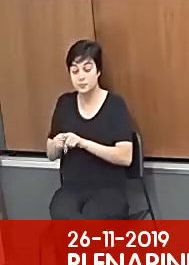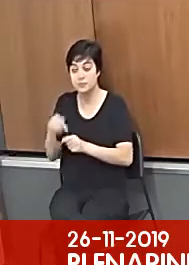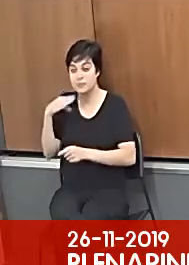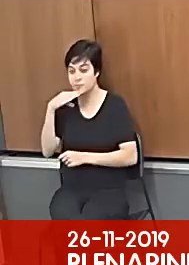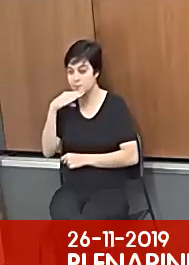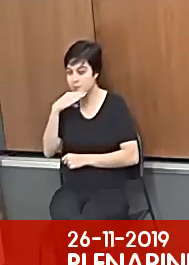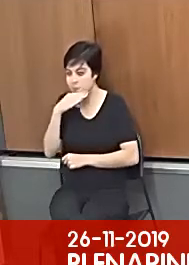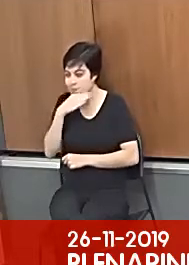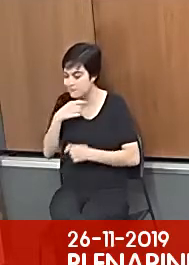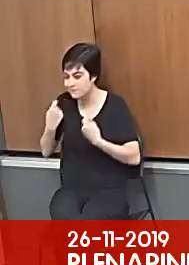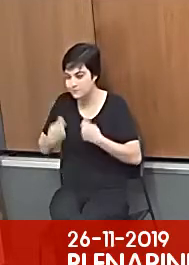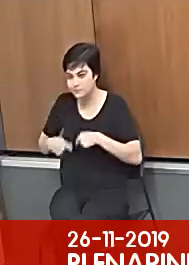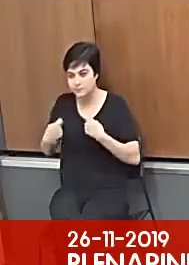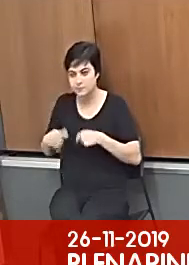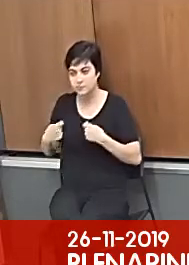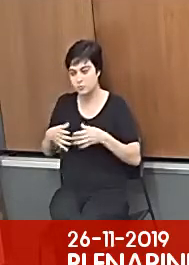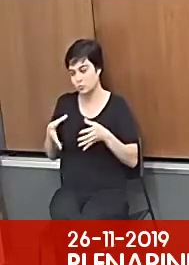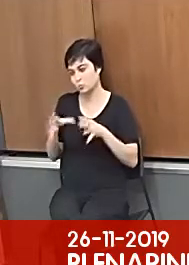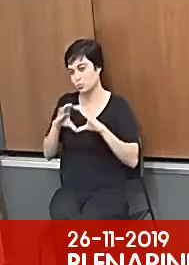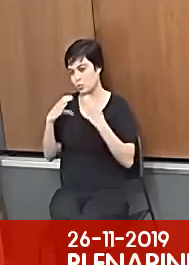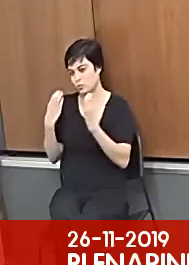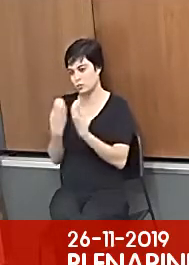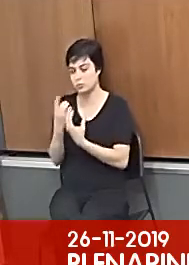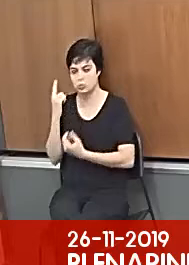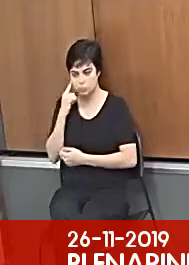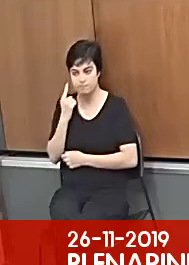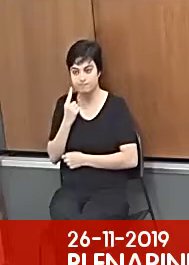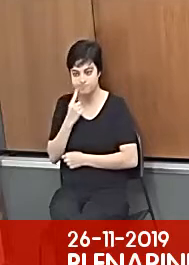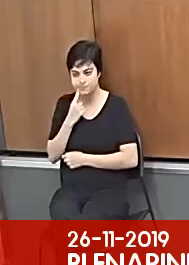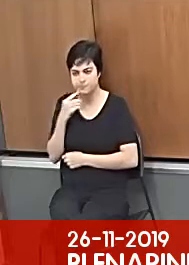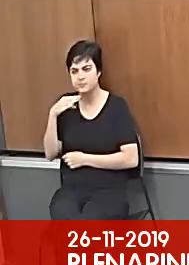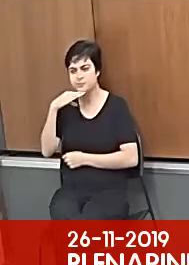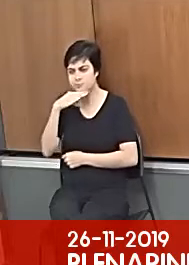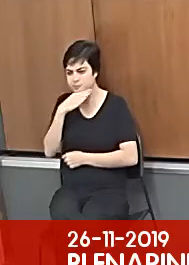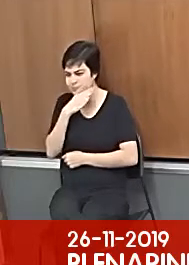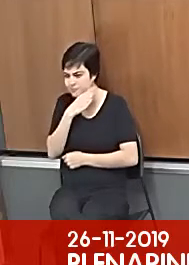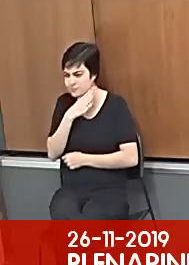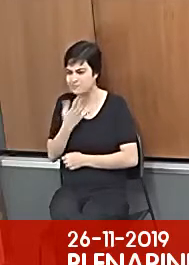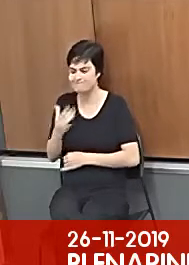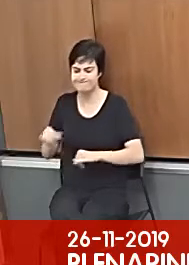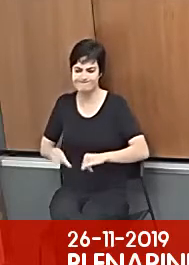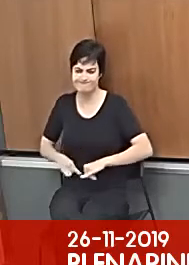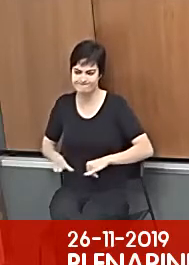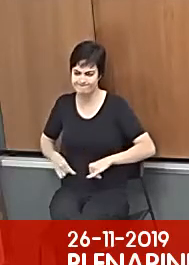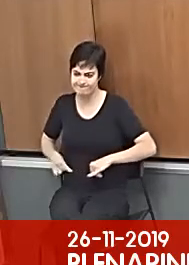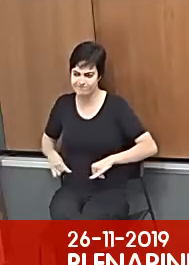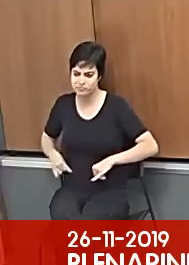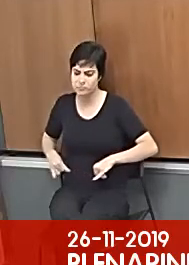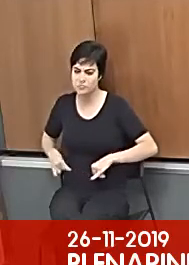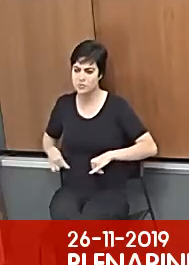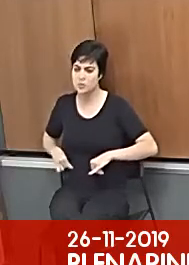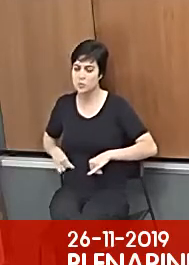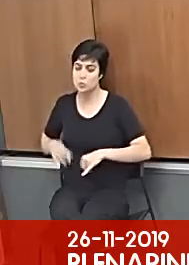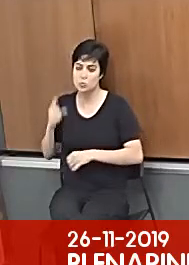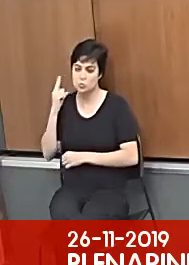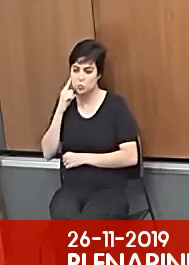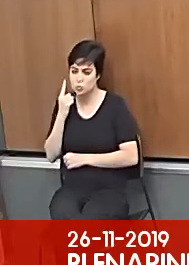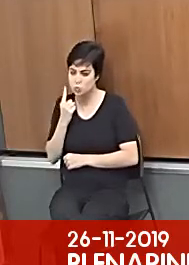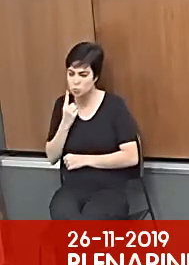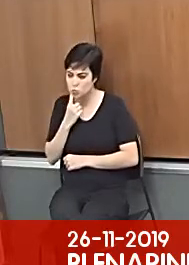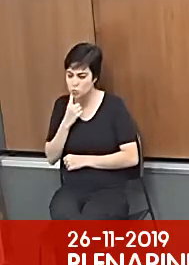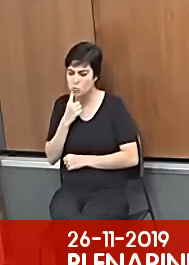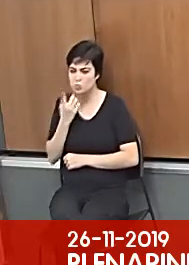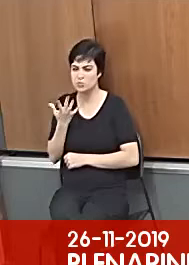da comunidade surda. E aí eu vejo como consequência o sofrimento de vários surdos, vejo